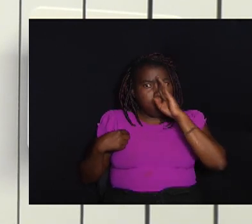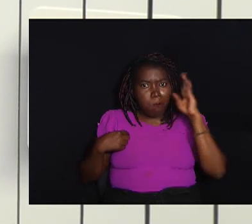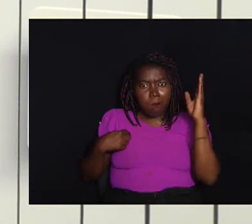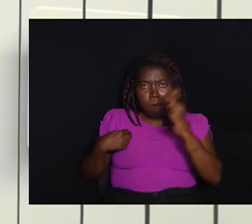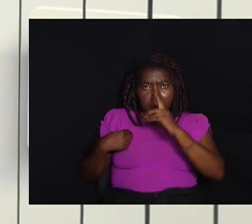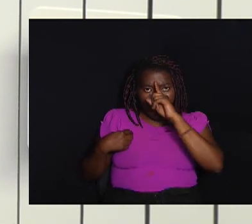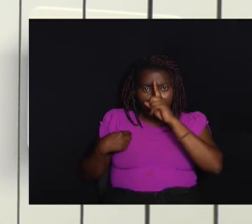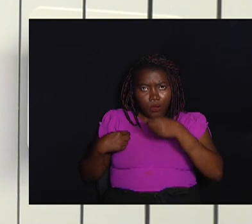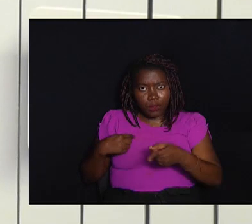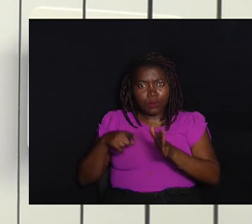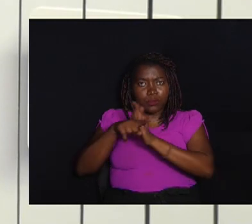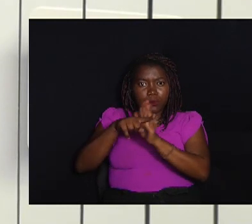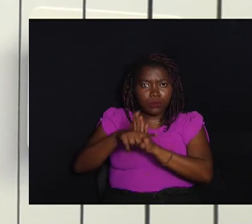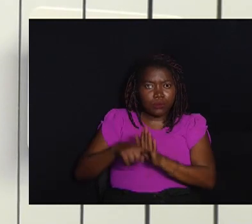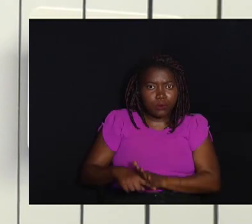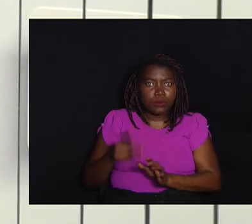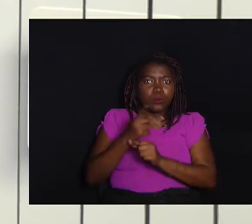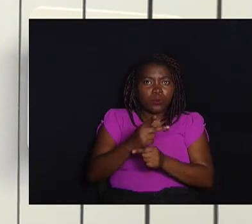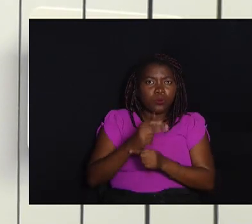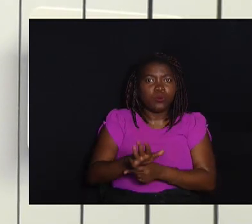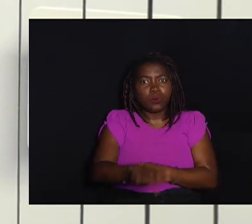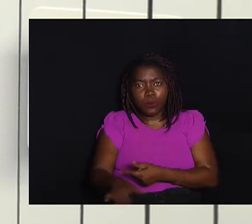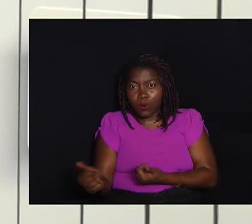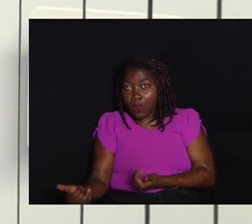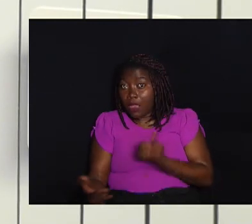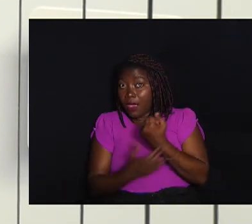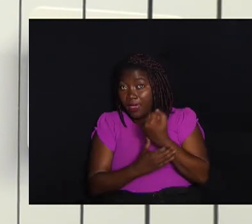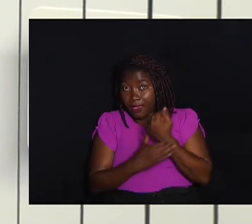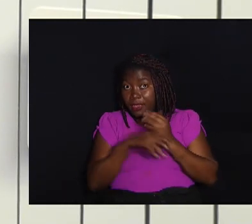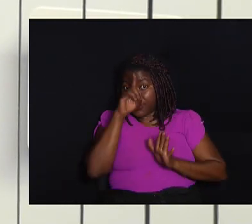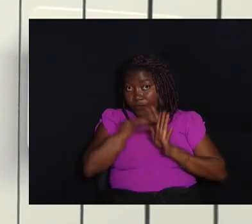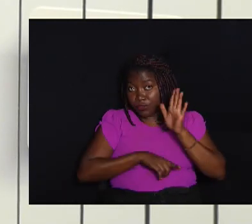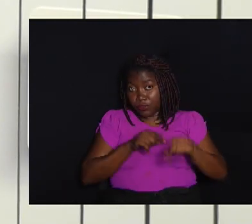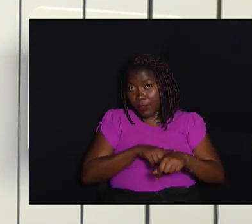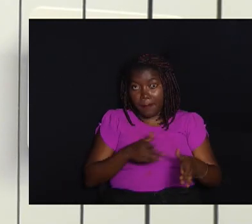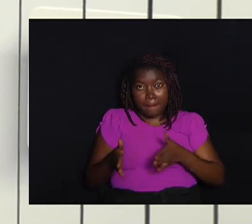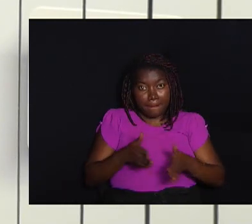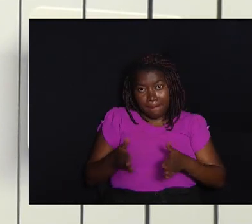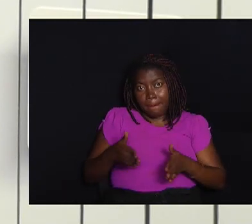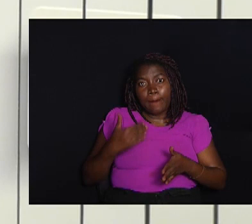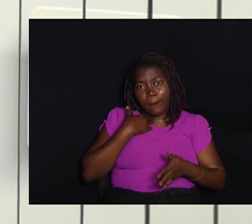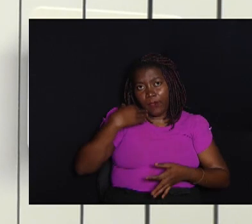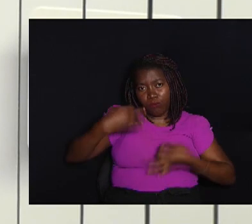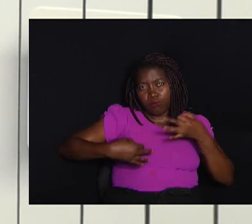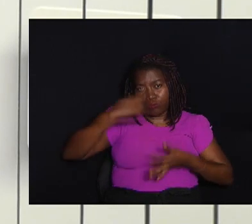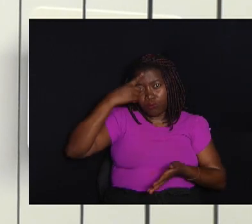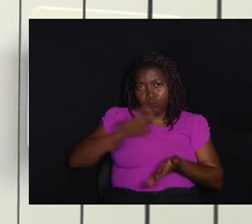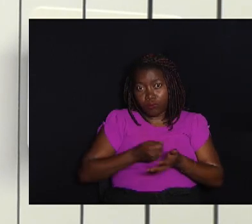criança ou adolescente para que tenha o seu direito garantido de passar aí o período estipulado judicialmente, no caso, com o